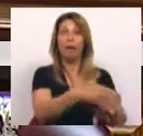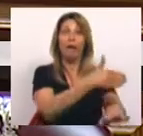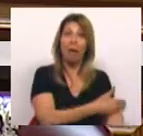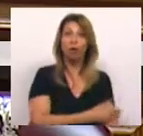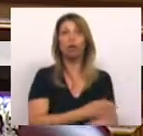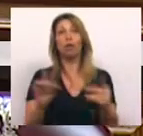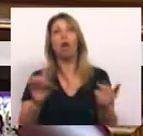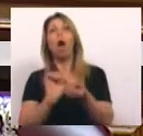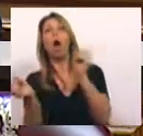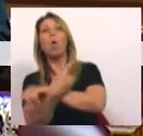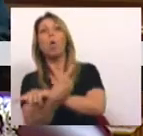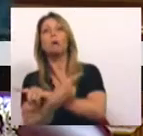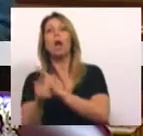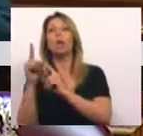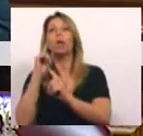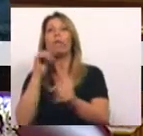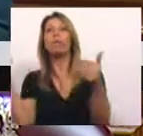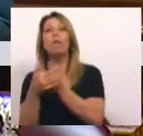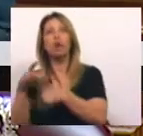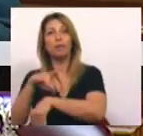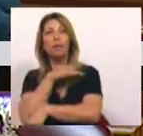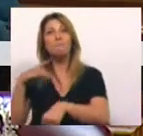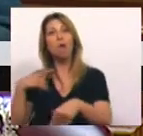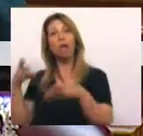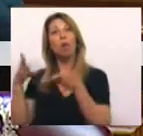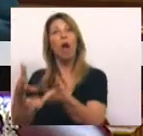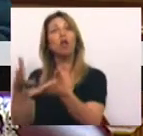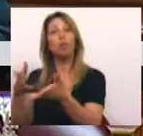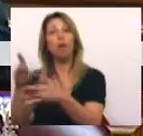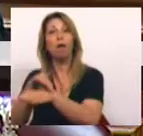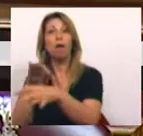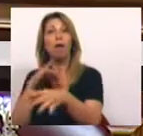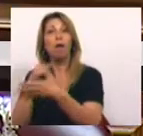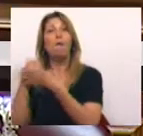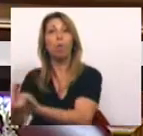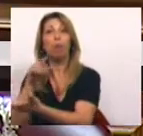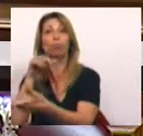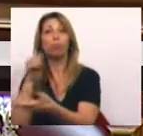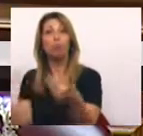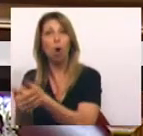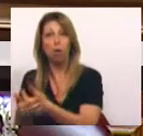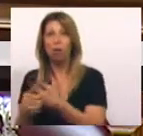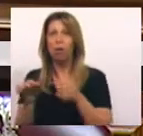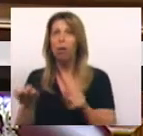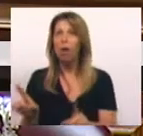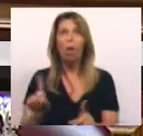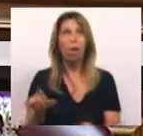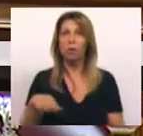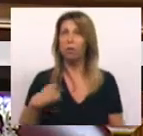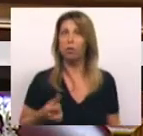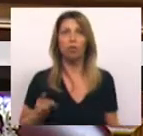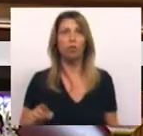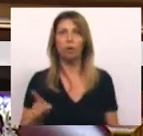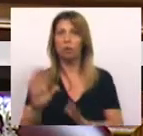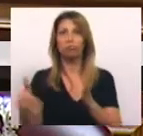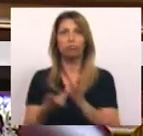assistida. Não é isso que está em causa, não é isso que os verdes propõem de todo no seu projeto. Senhoras e senhores deputados,